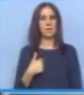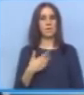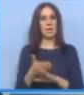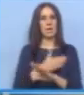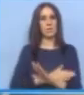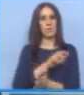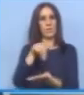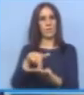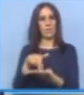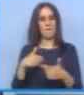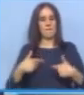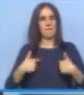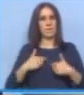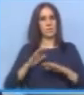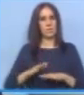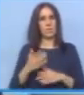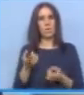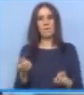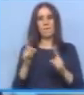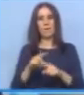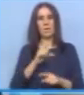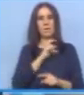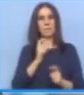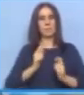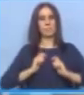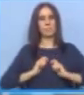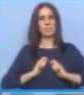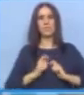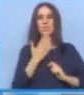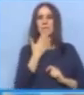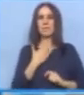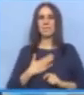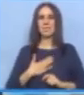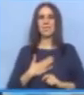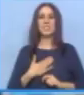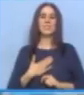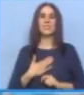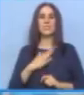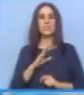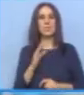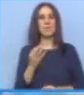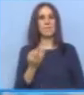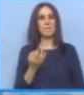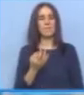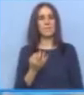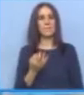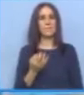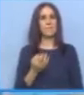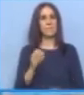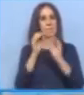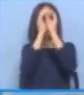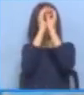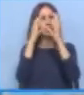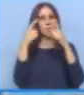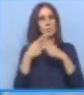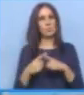lá como diácono ainda e voltar agora para ser ordenado a gente já traz de si alguma visão